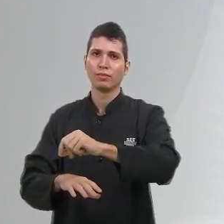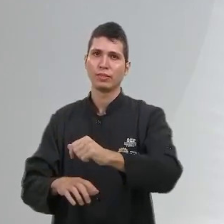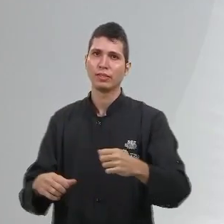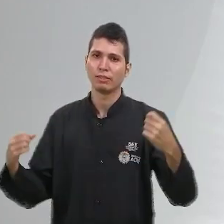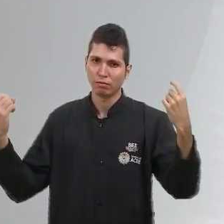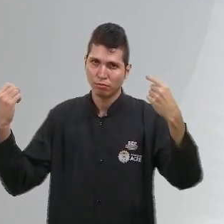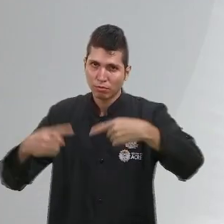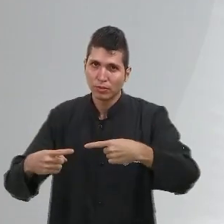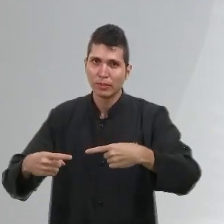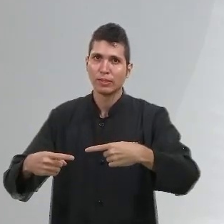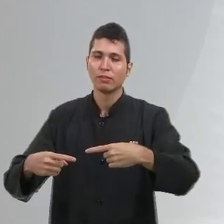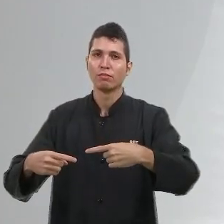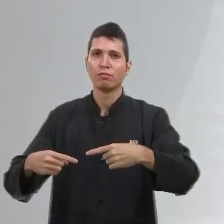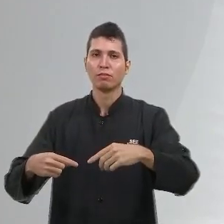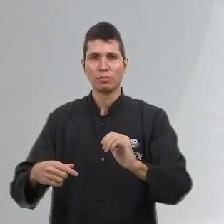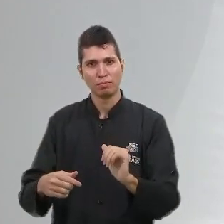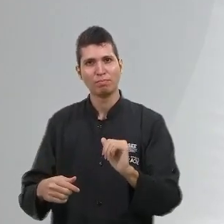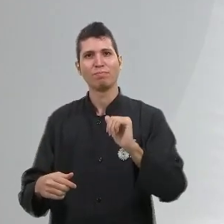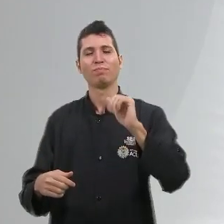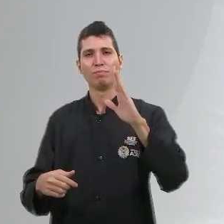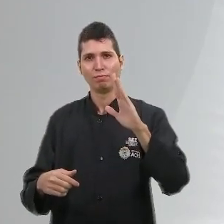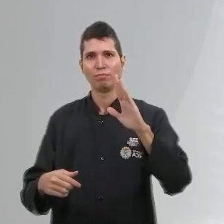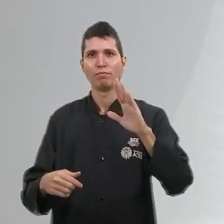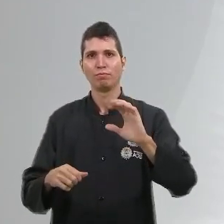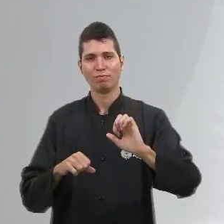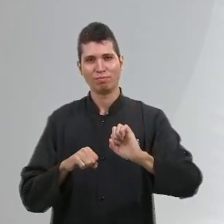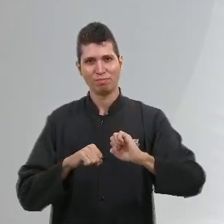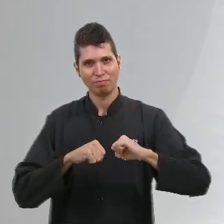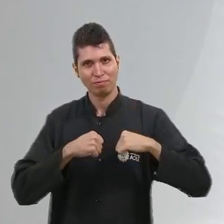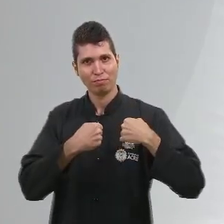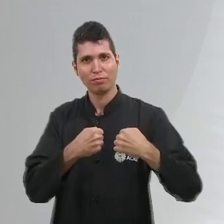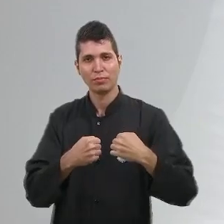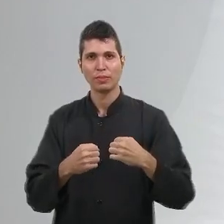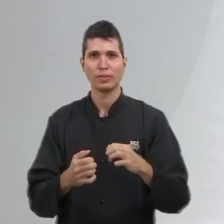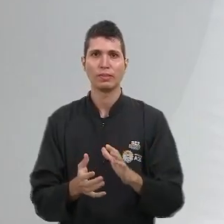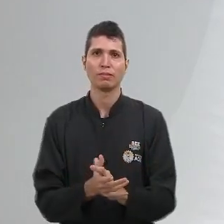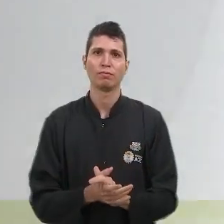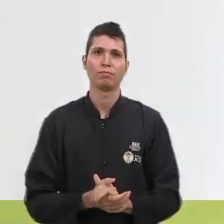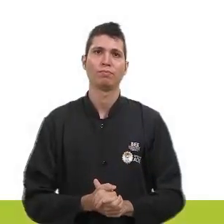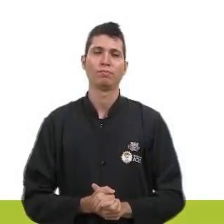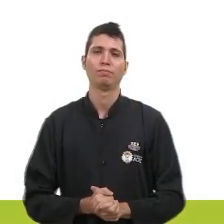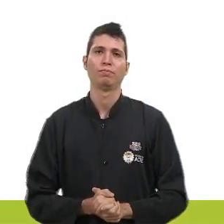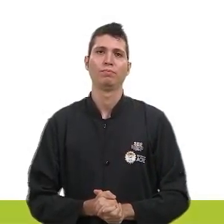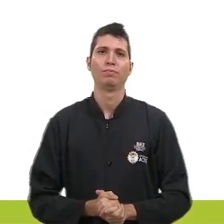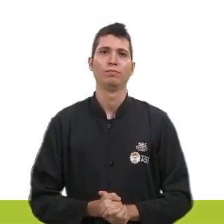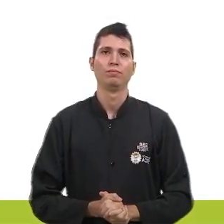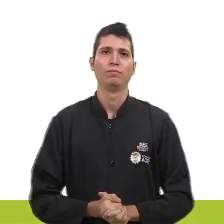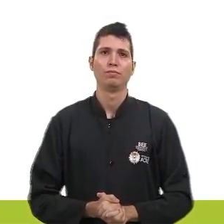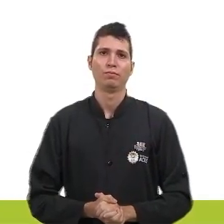se intensificando. Galera, vamos entender no mapa como se deu essa continuação. Vamos lá?